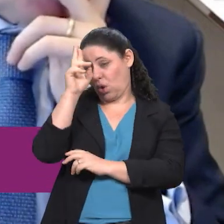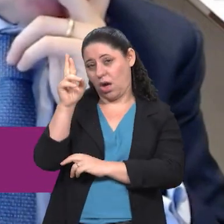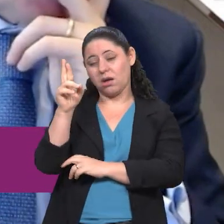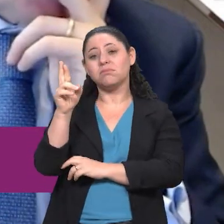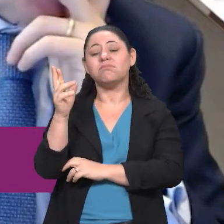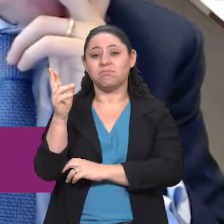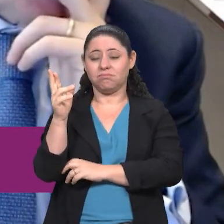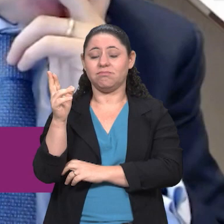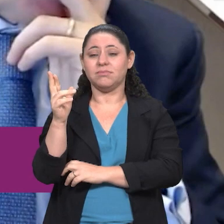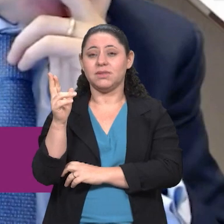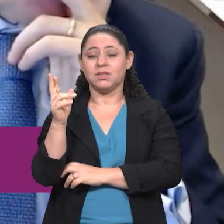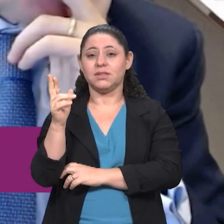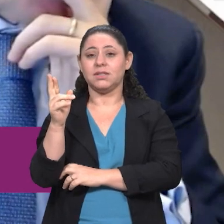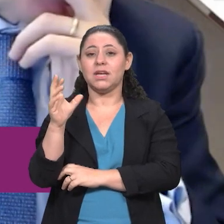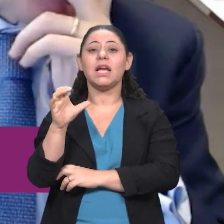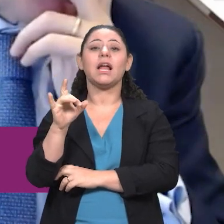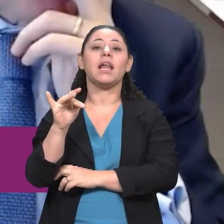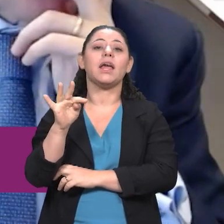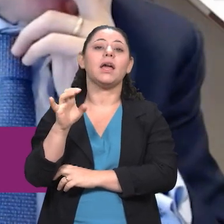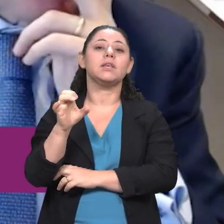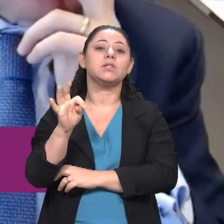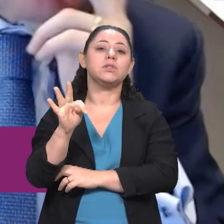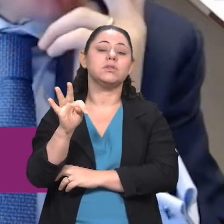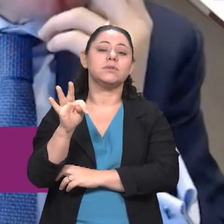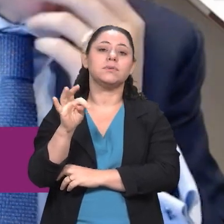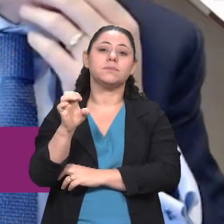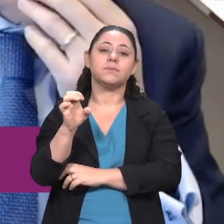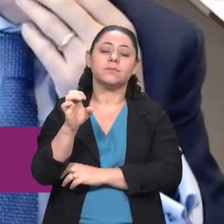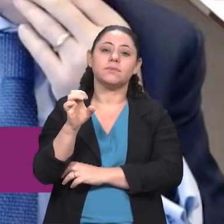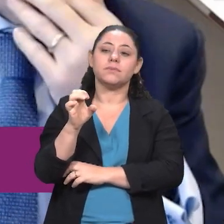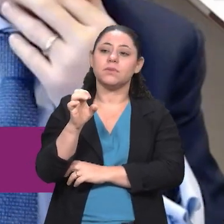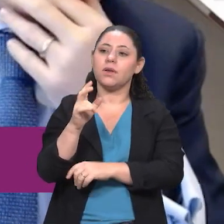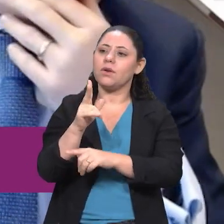têm buscado essa vitória aí no âmbito da